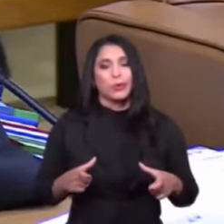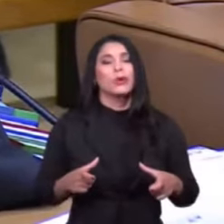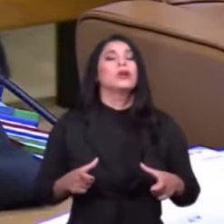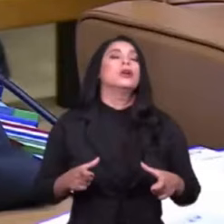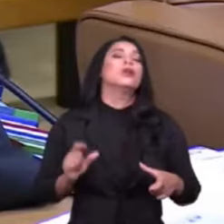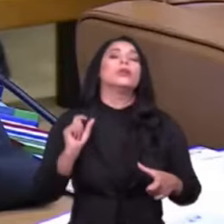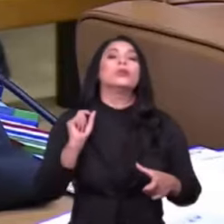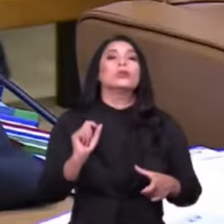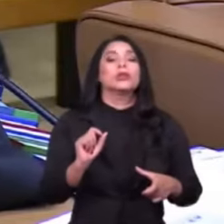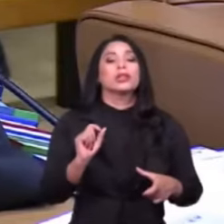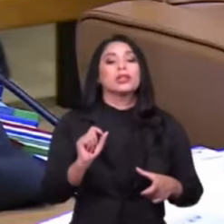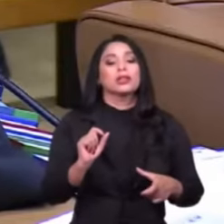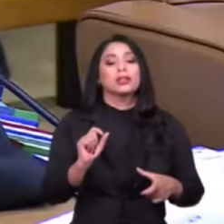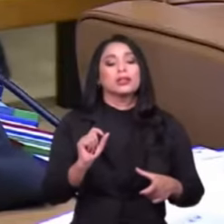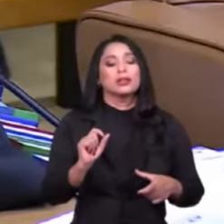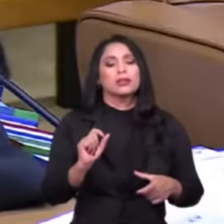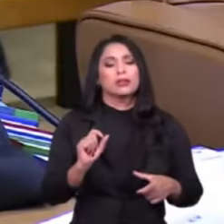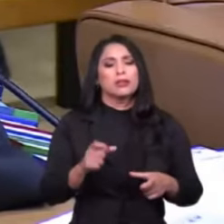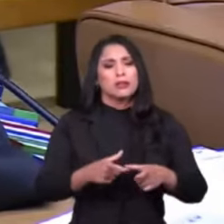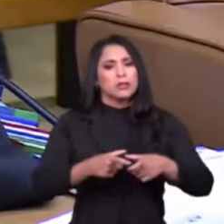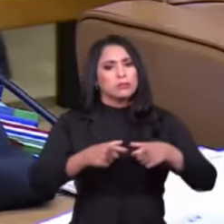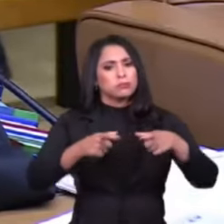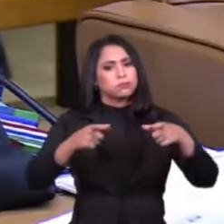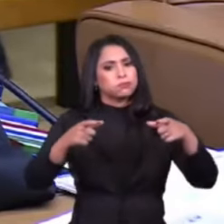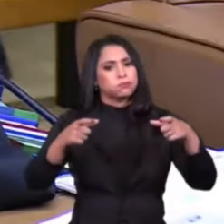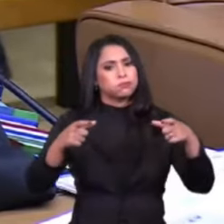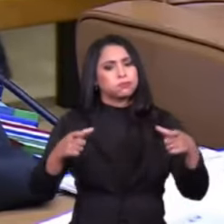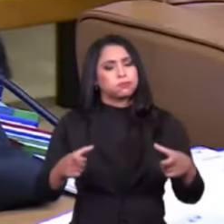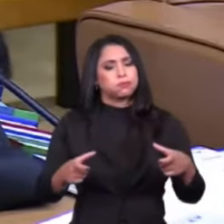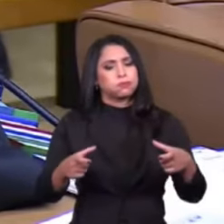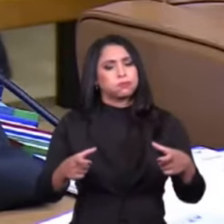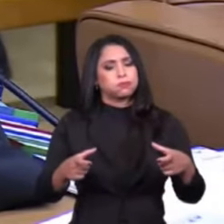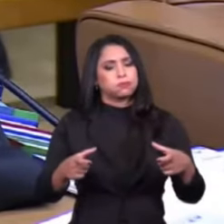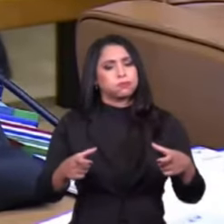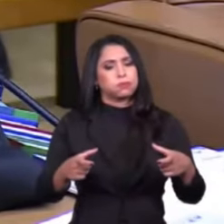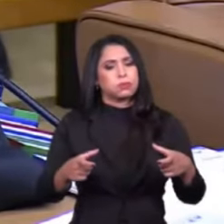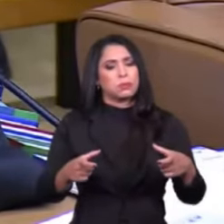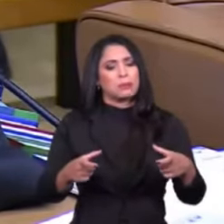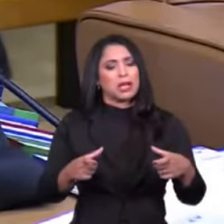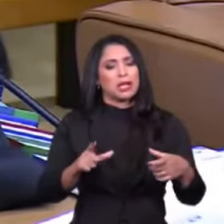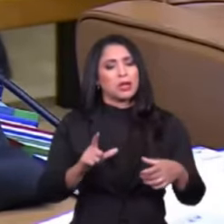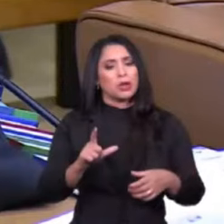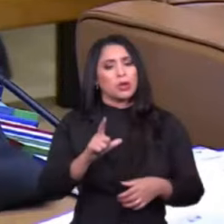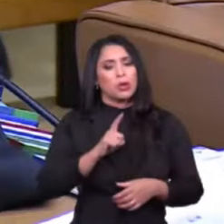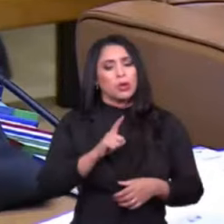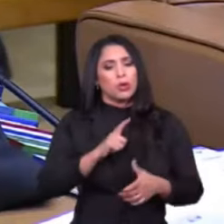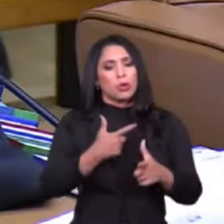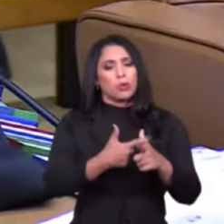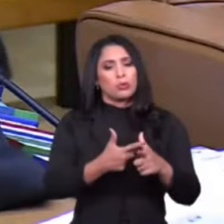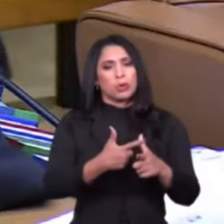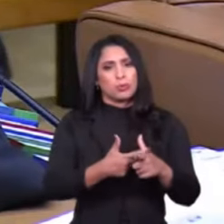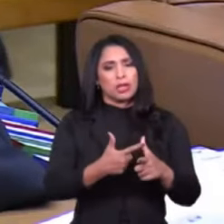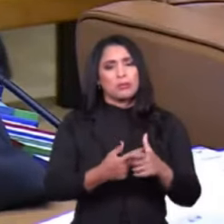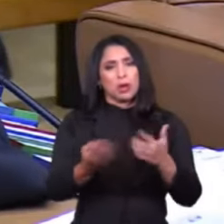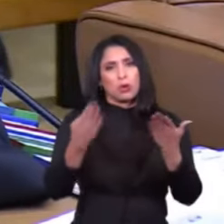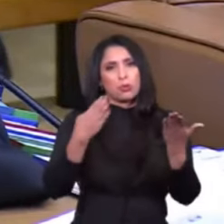muito maior e um aumento muito maior nos danos relacionados à cannabis na